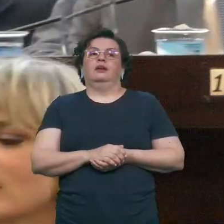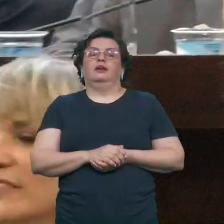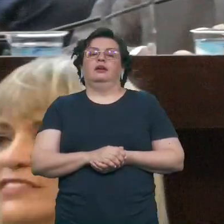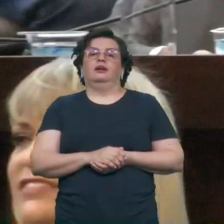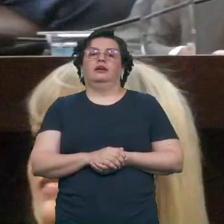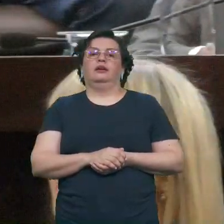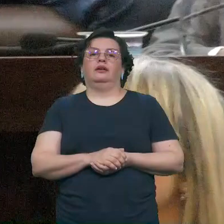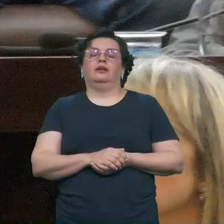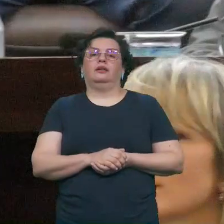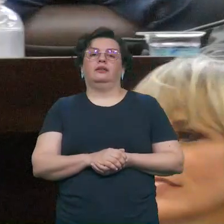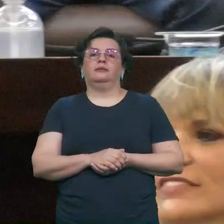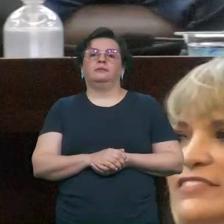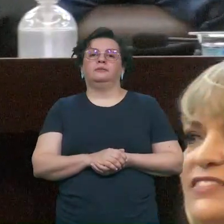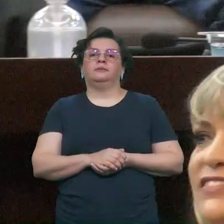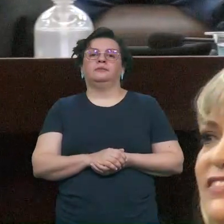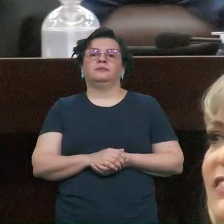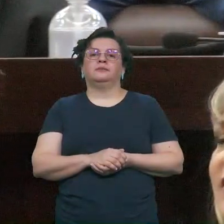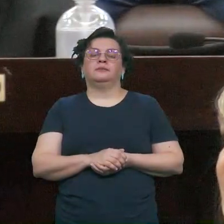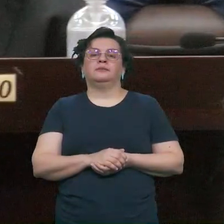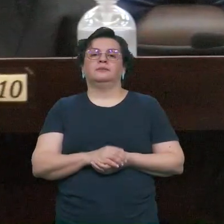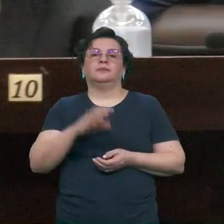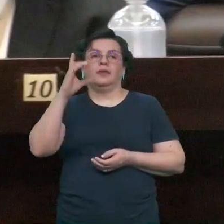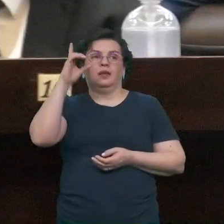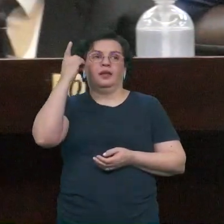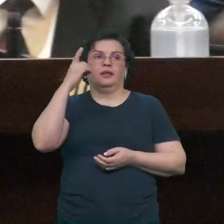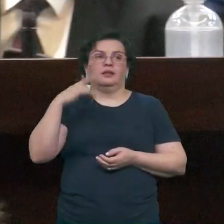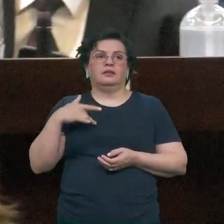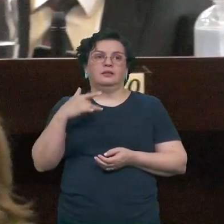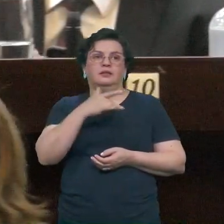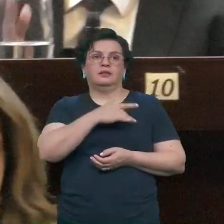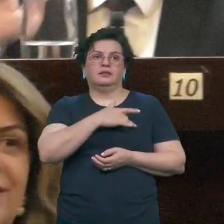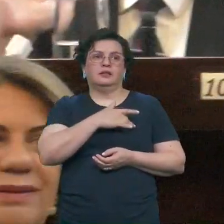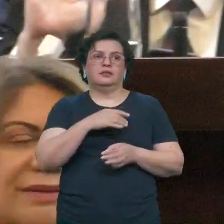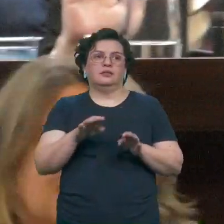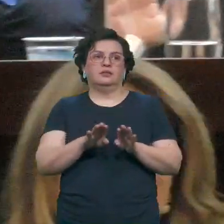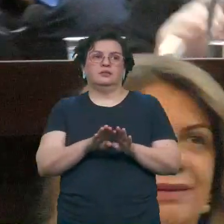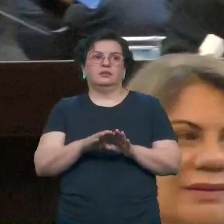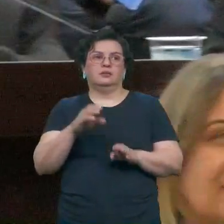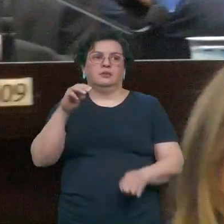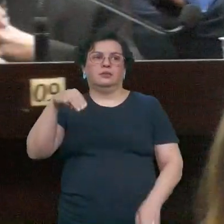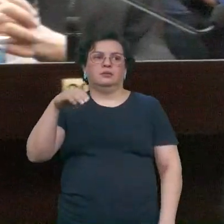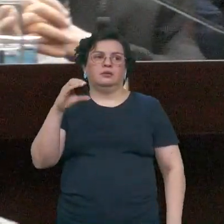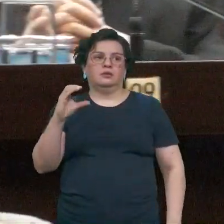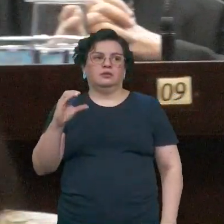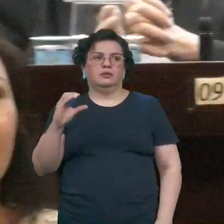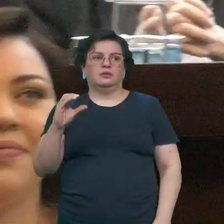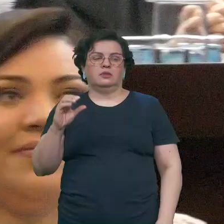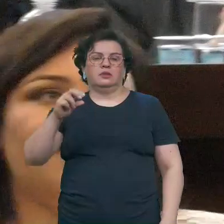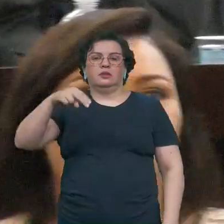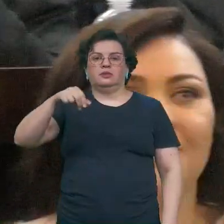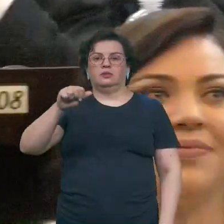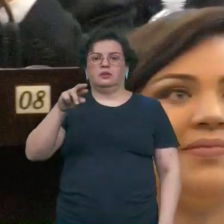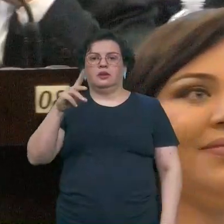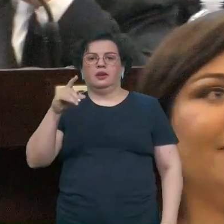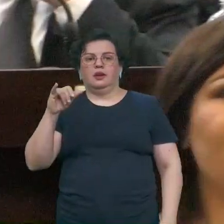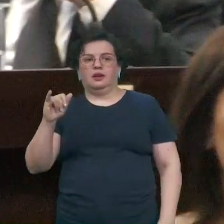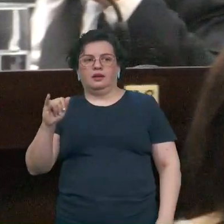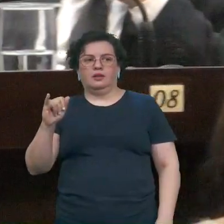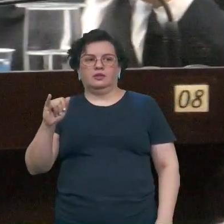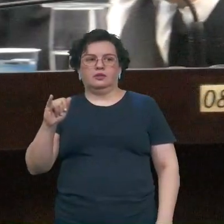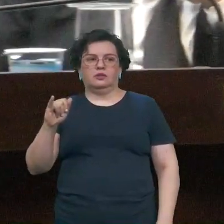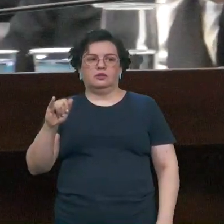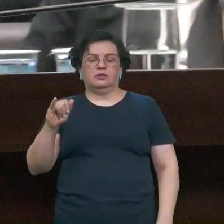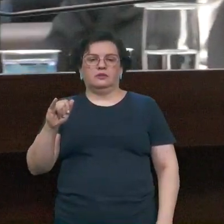cumprimentar o vereador Danilo da Saúde, vereador Marcos Tódio, vereador Dr. Luiz Eduardo